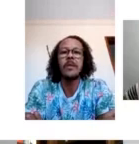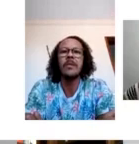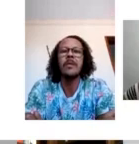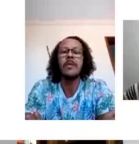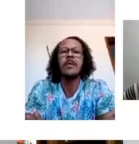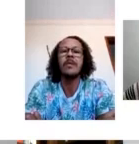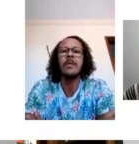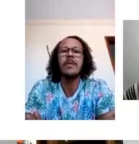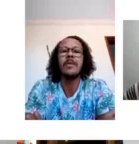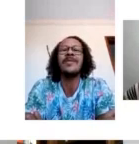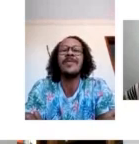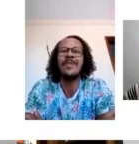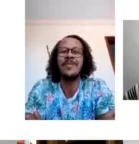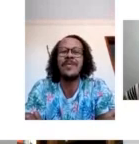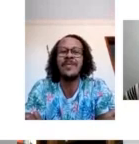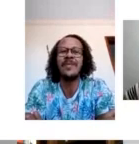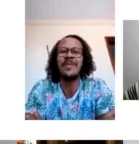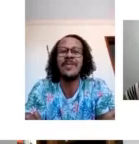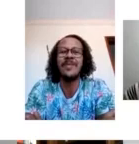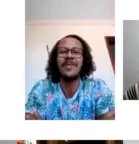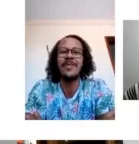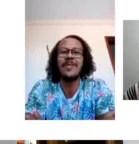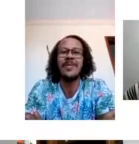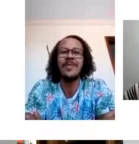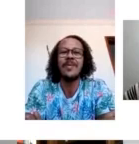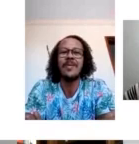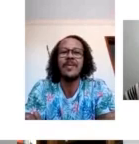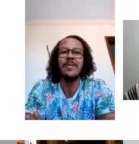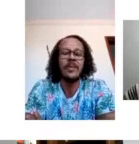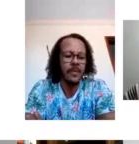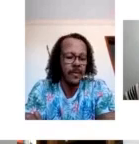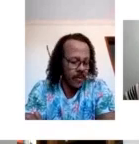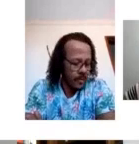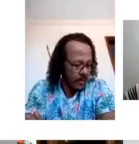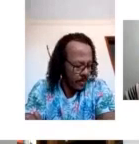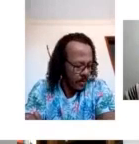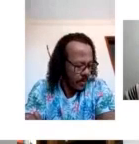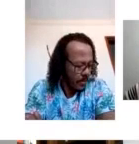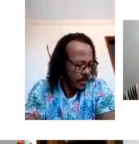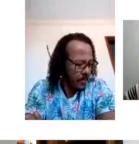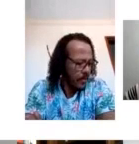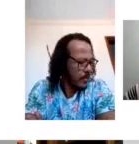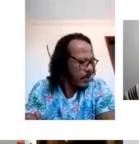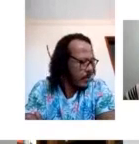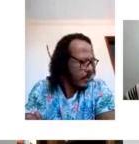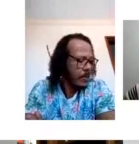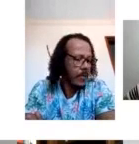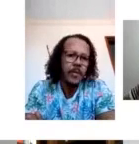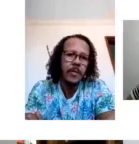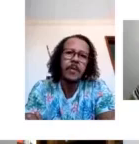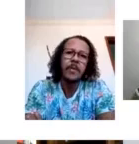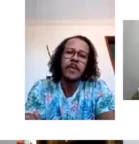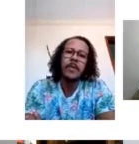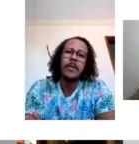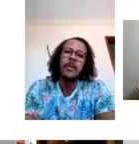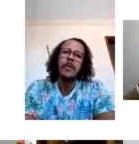bom? É muita atividade, mas eu já estou concluindo. E daí, essa foi, assim, praticamente a última atividade que a gente teve, né? Porque